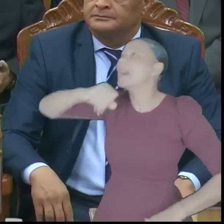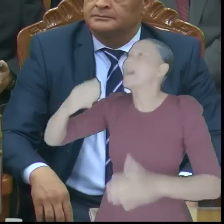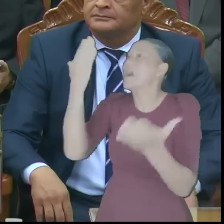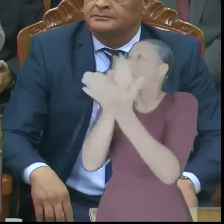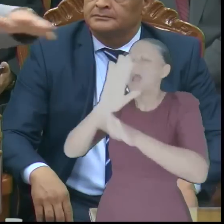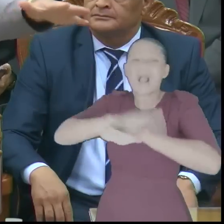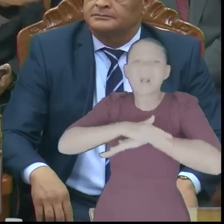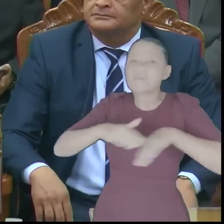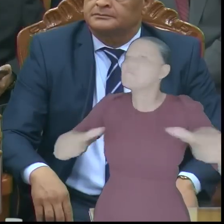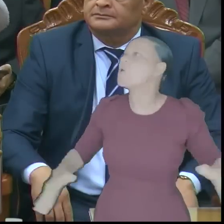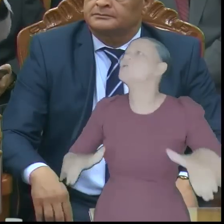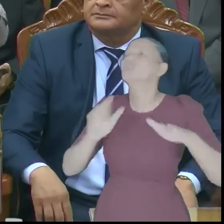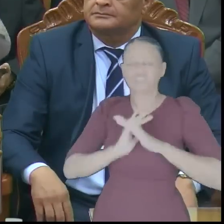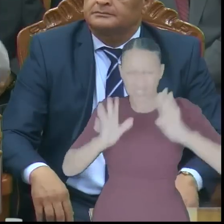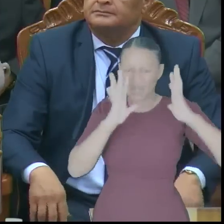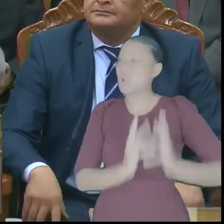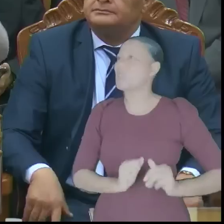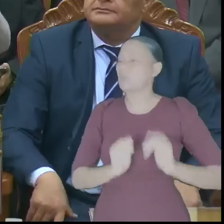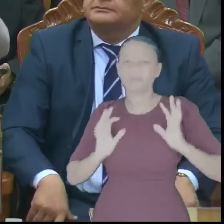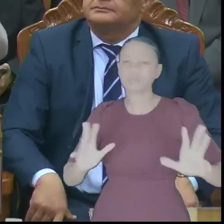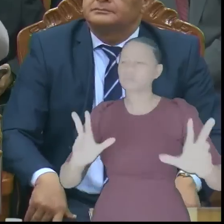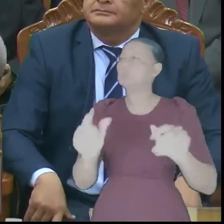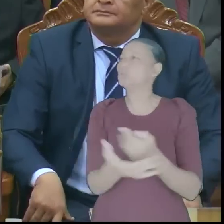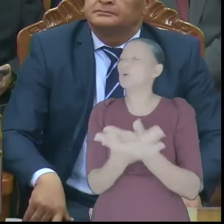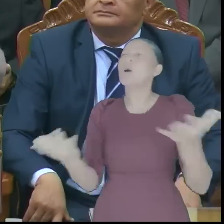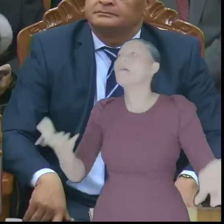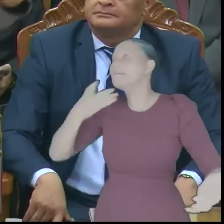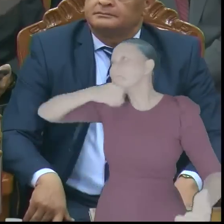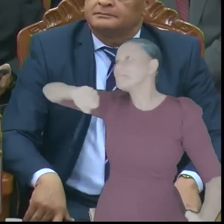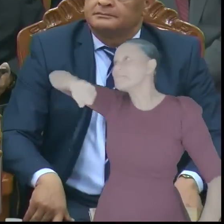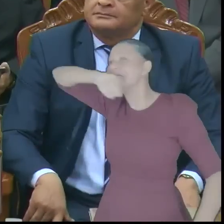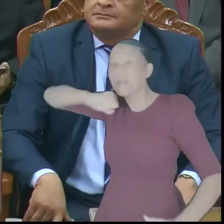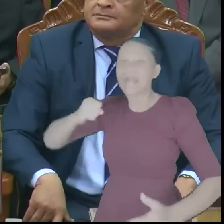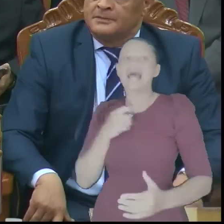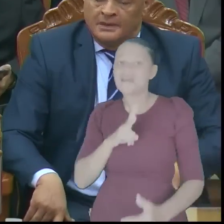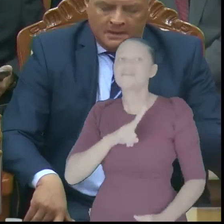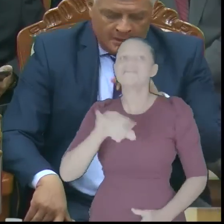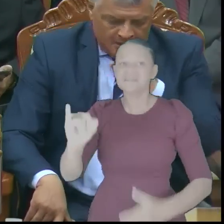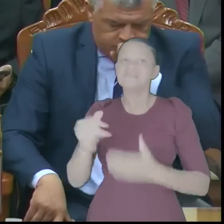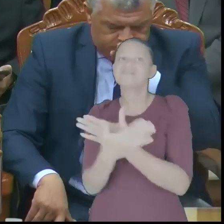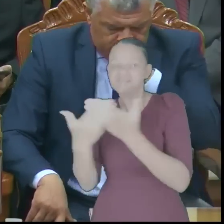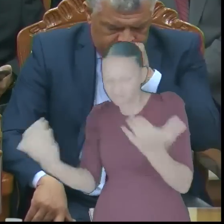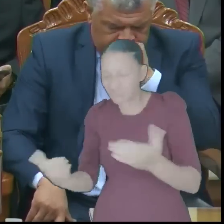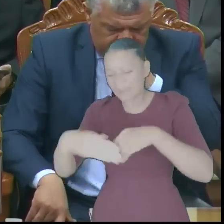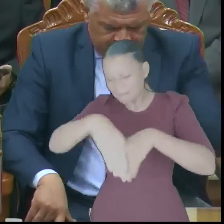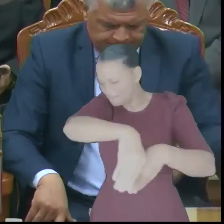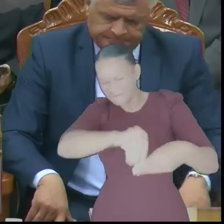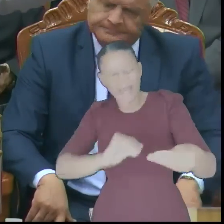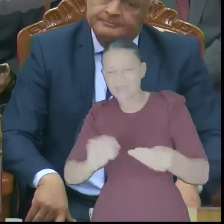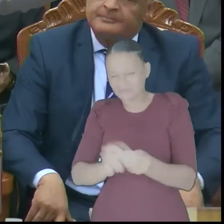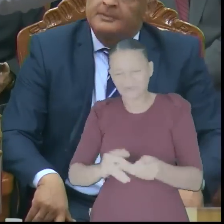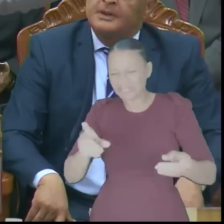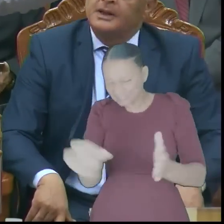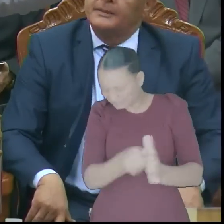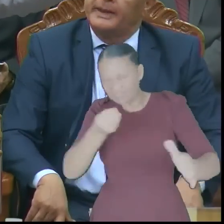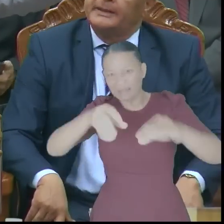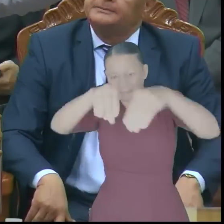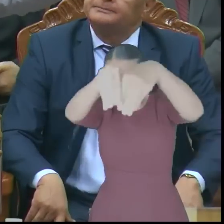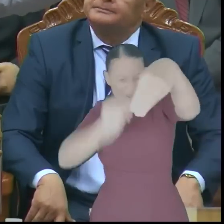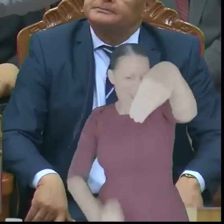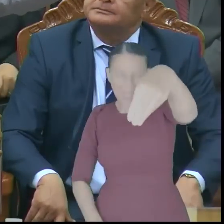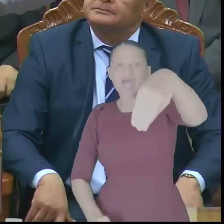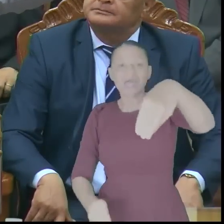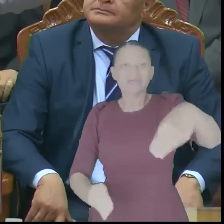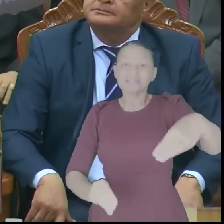está paga, está tudo certo. É o Pai que vai pegar o véu do templo e vai rasgar de alto a